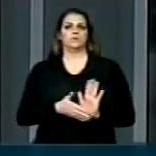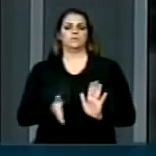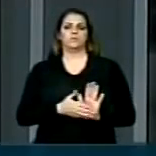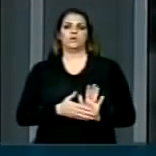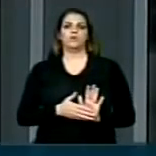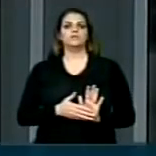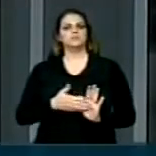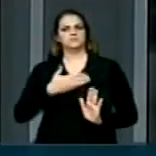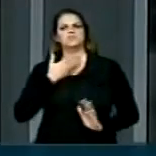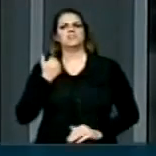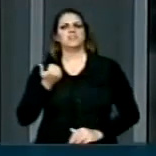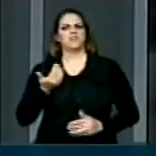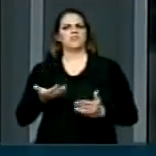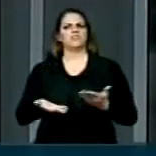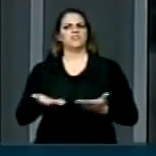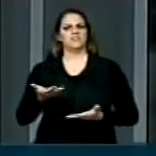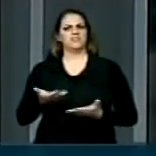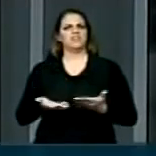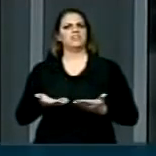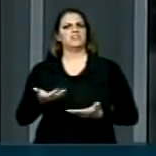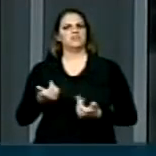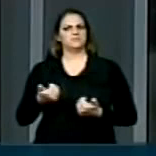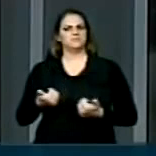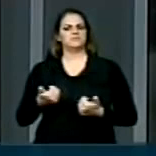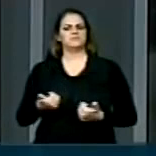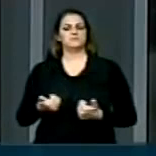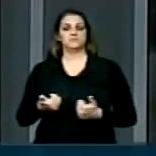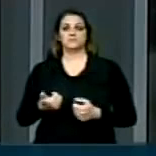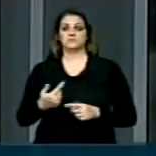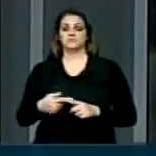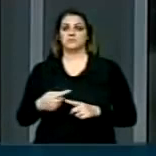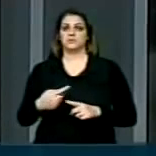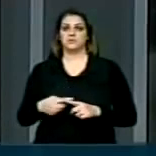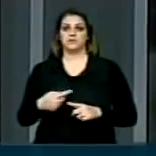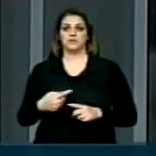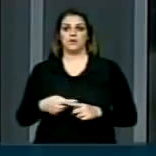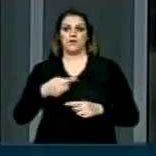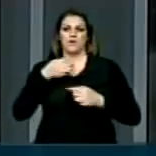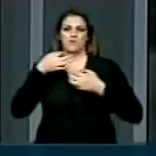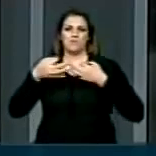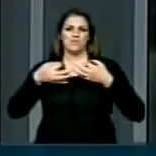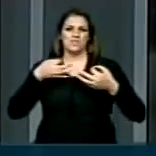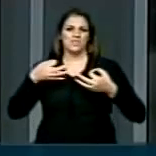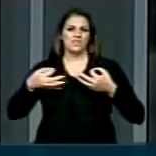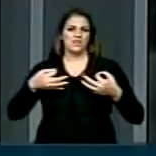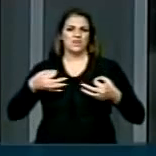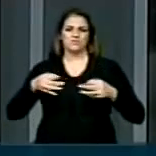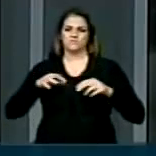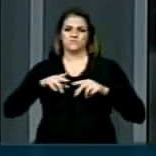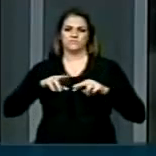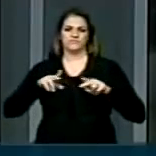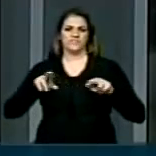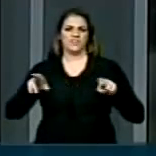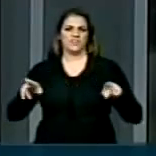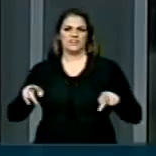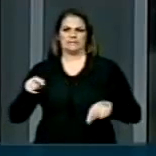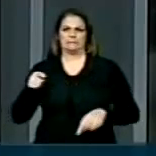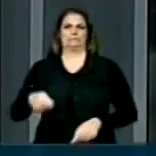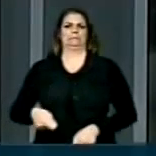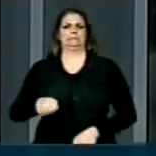mais razoável e equilibrada para uma questão em que as opiniões tendem a se